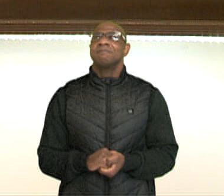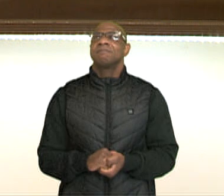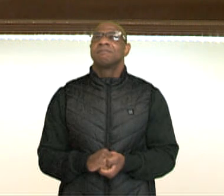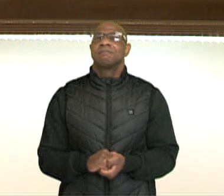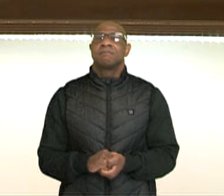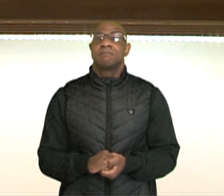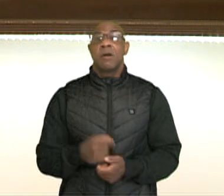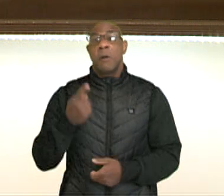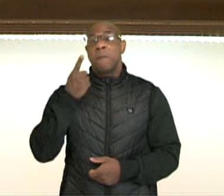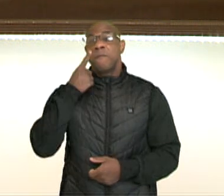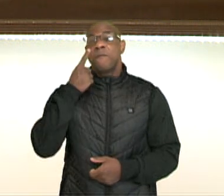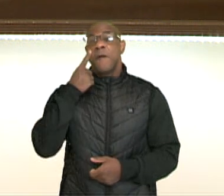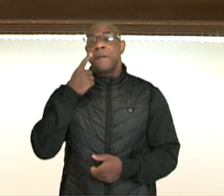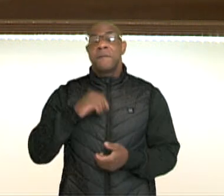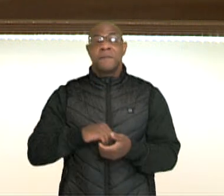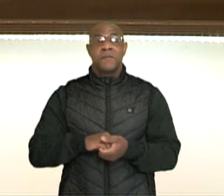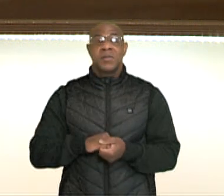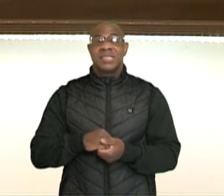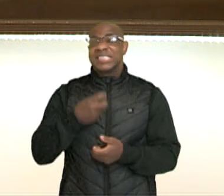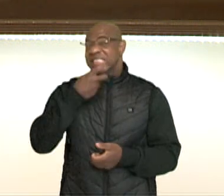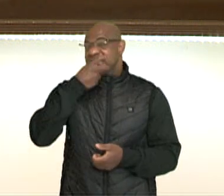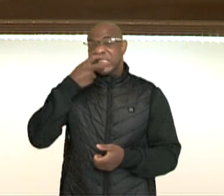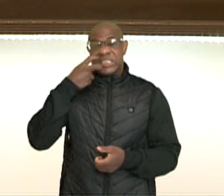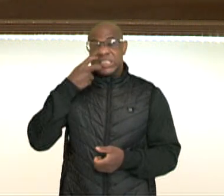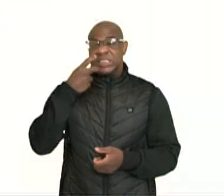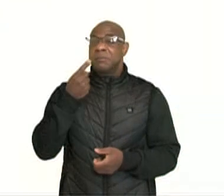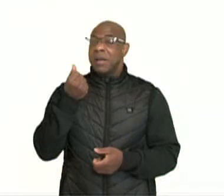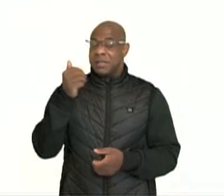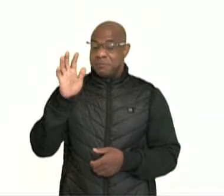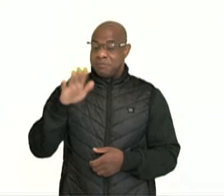Vamos analisar? Os aparelhos ficaram mais